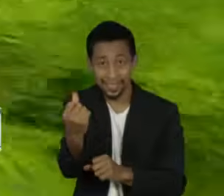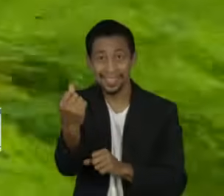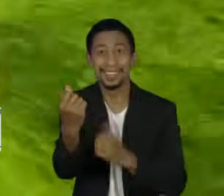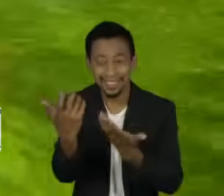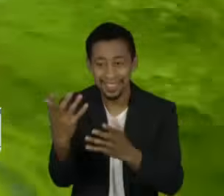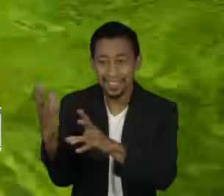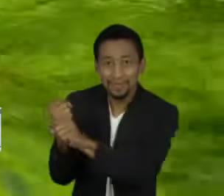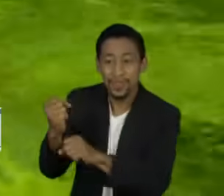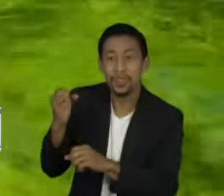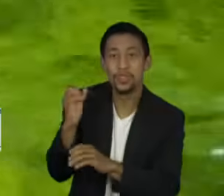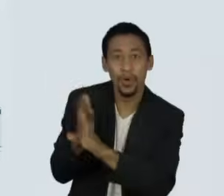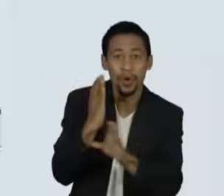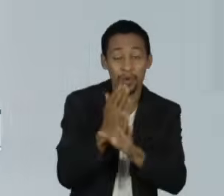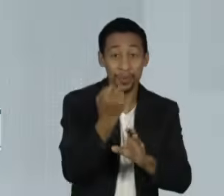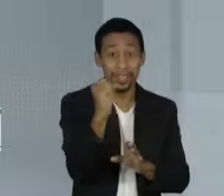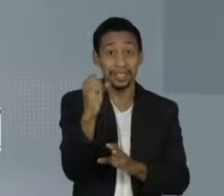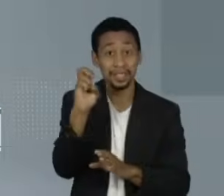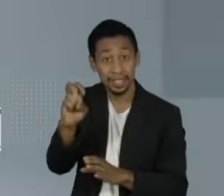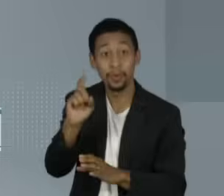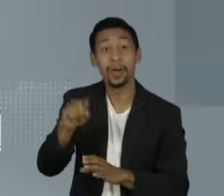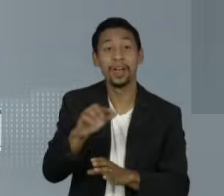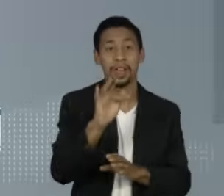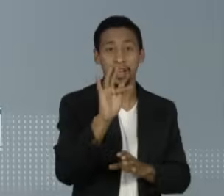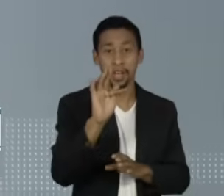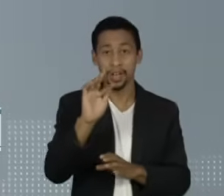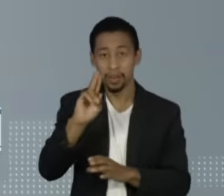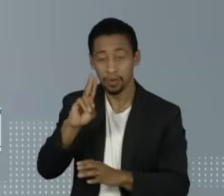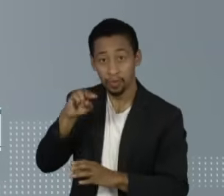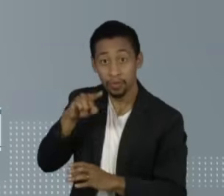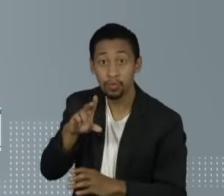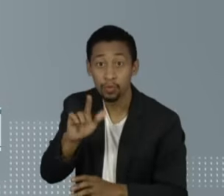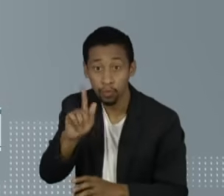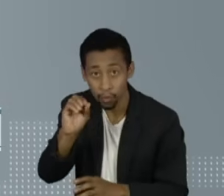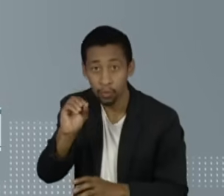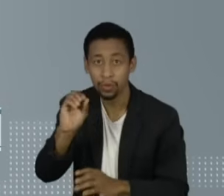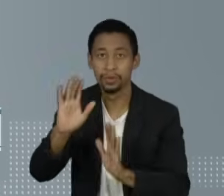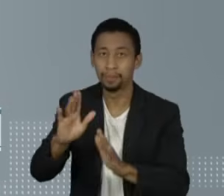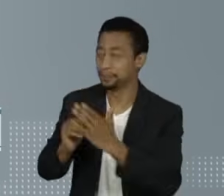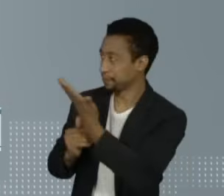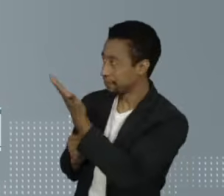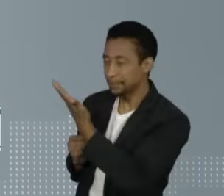85 espécies de fungos. Os dados estão no relatório do Kew Gardens, de